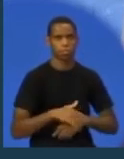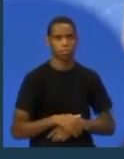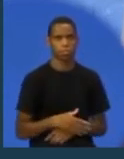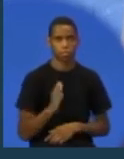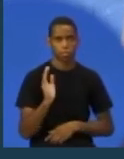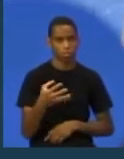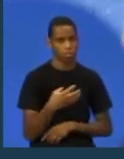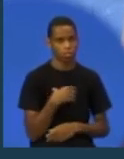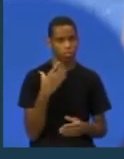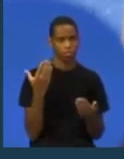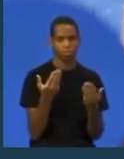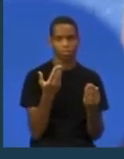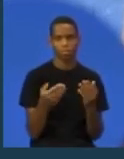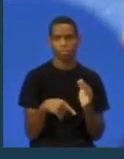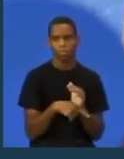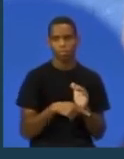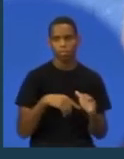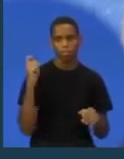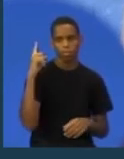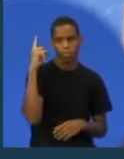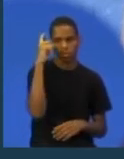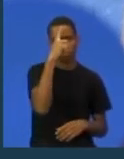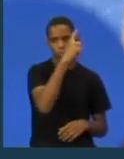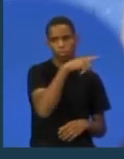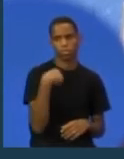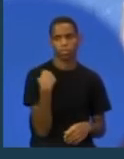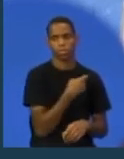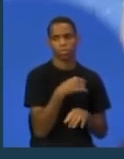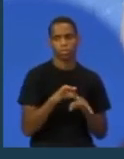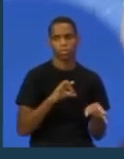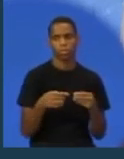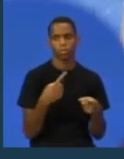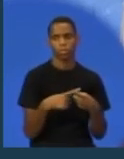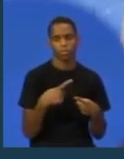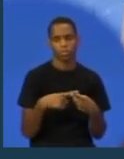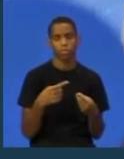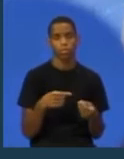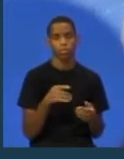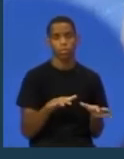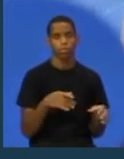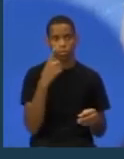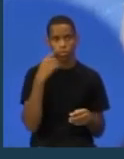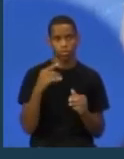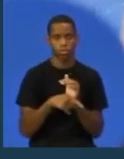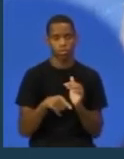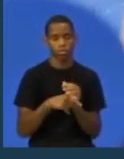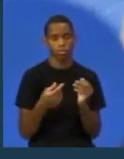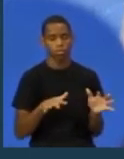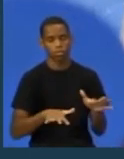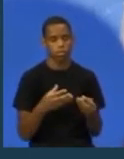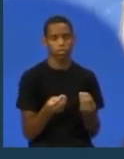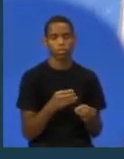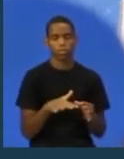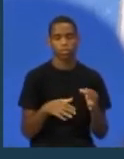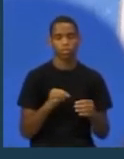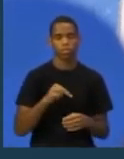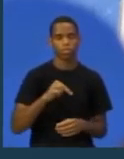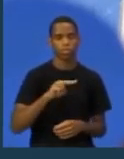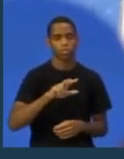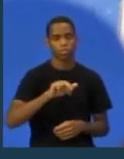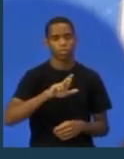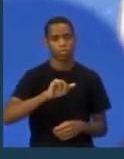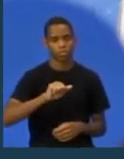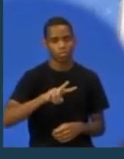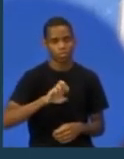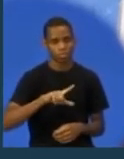Esse tipo de comparação é muito difícil de nós estabelecermos, porque depende muito da natureza da sua variável. Então,